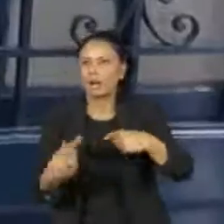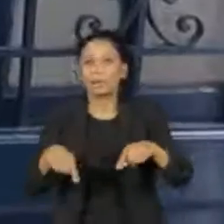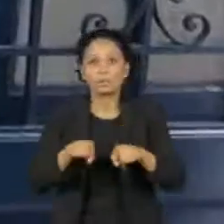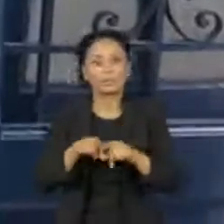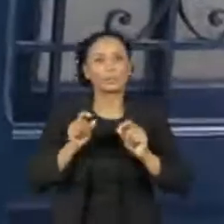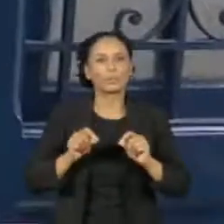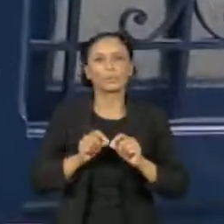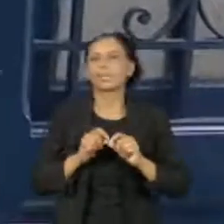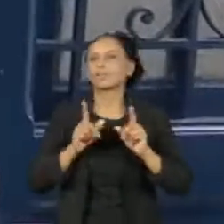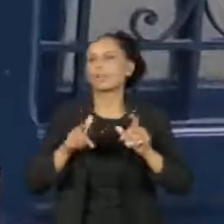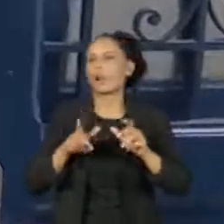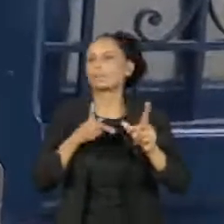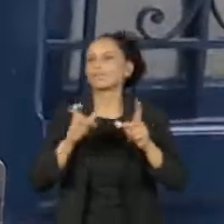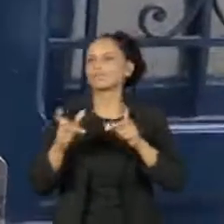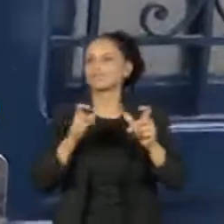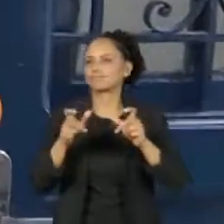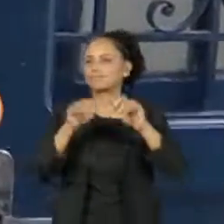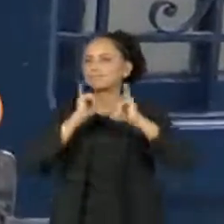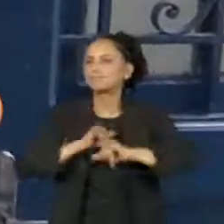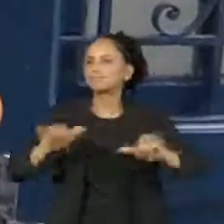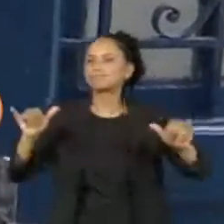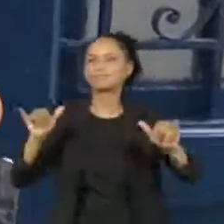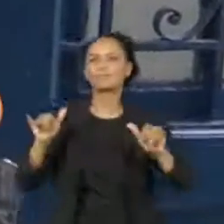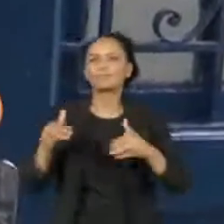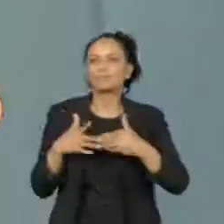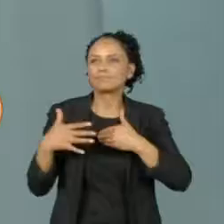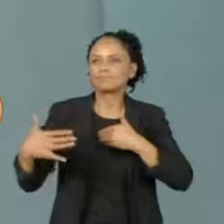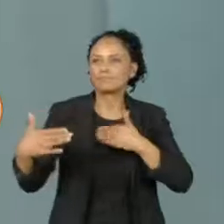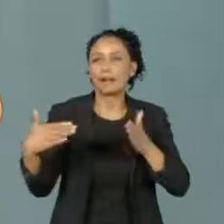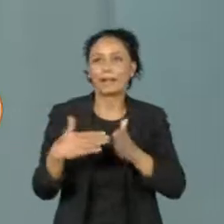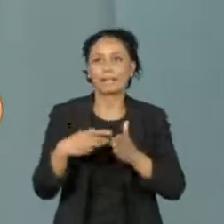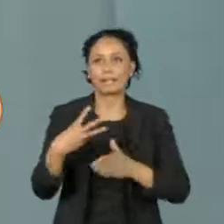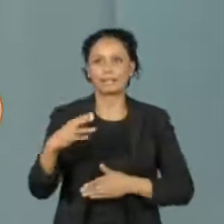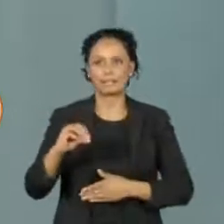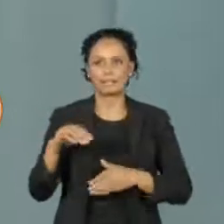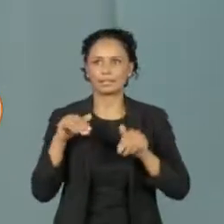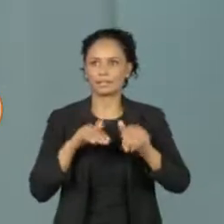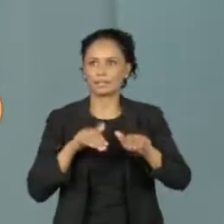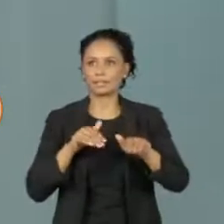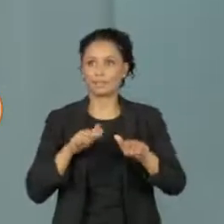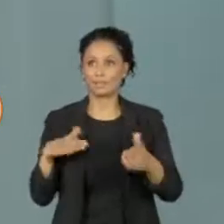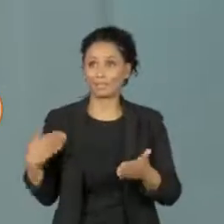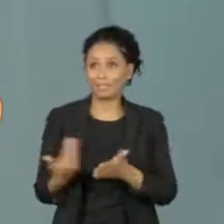campanha de vacinação até o dia 30 de setembro. Mas até agora, apenas